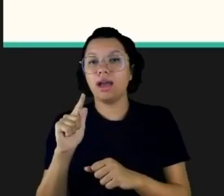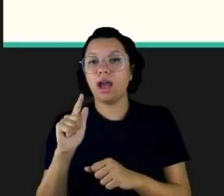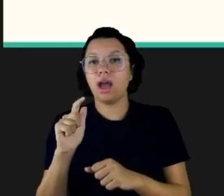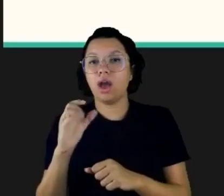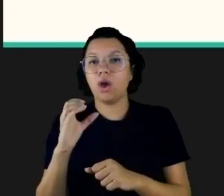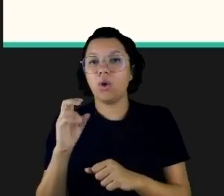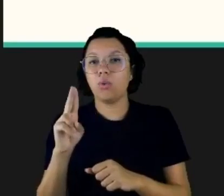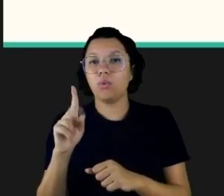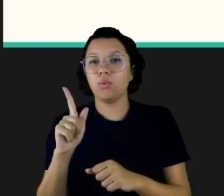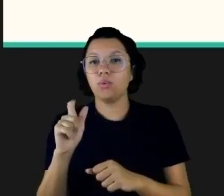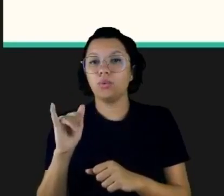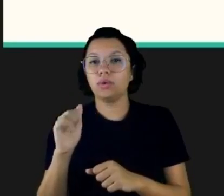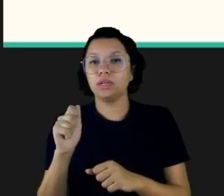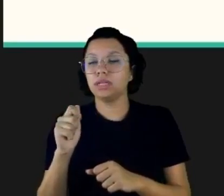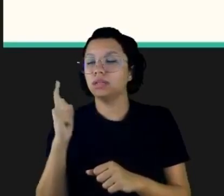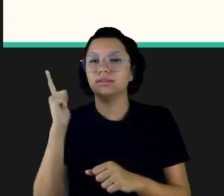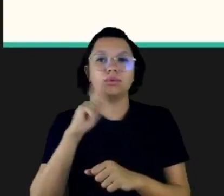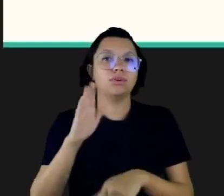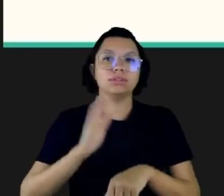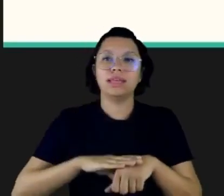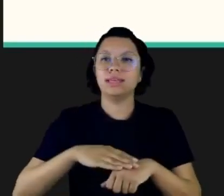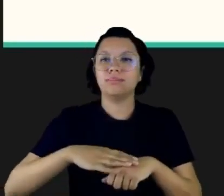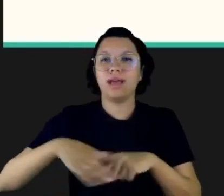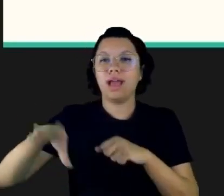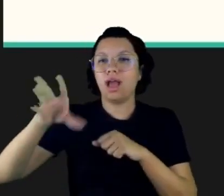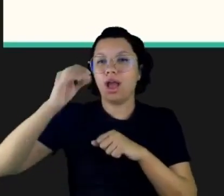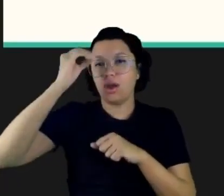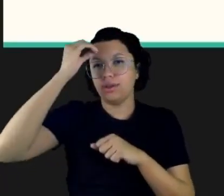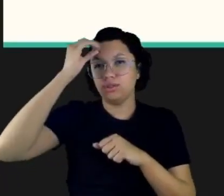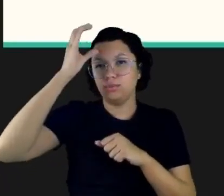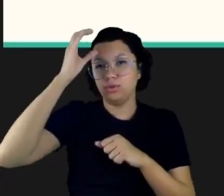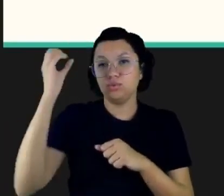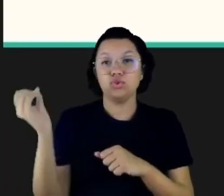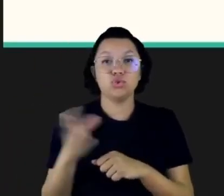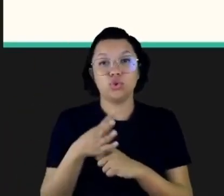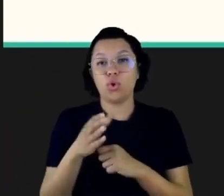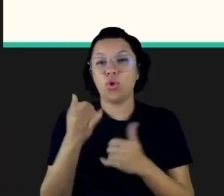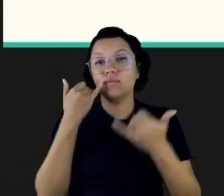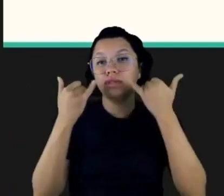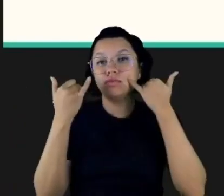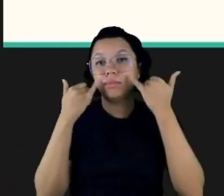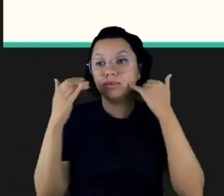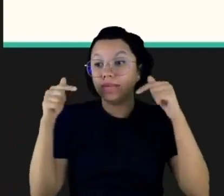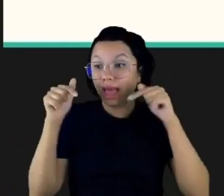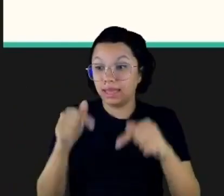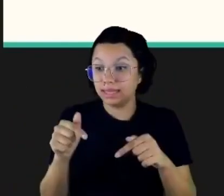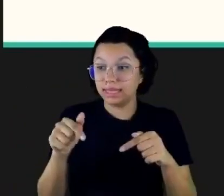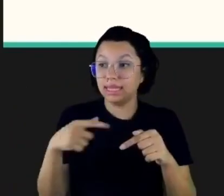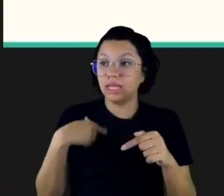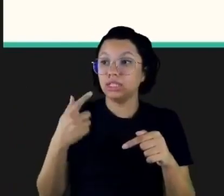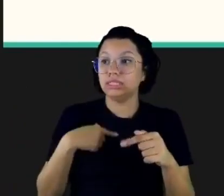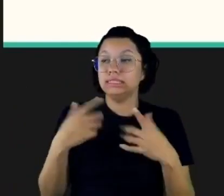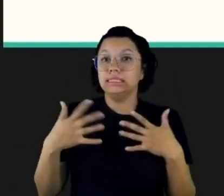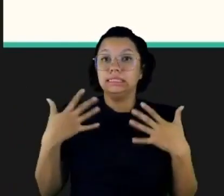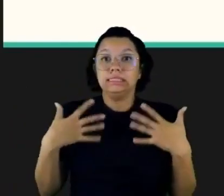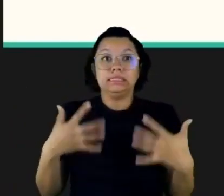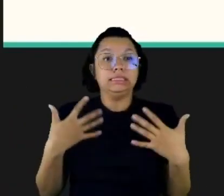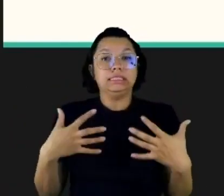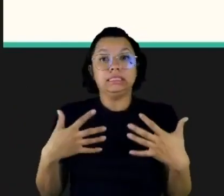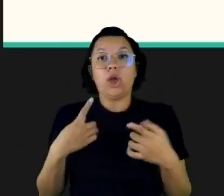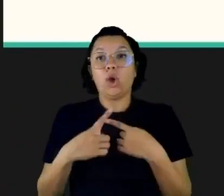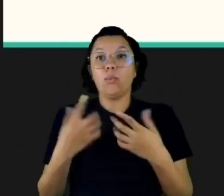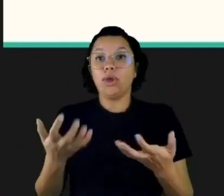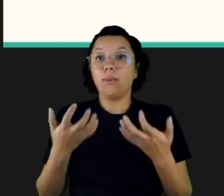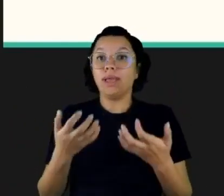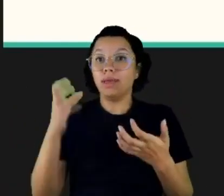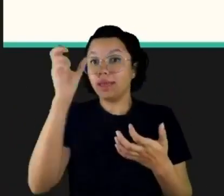novas informações. E é aqui que nós, cuidadores, surtamos. Porque eu quero que ela aprenda que o banheiro é aqui